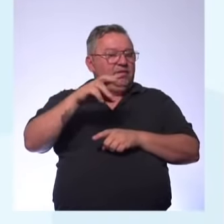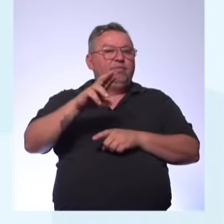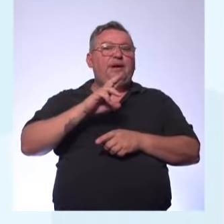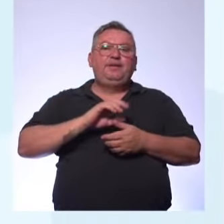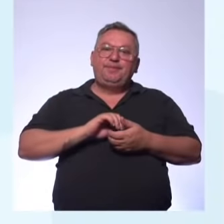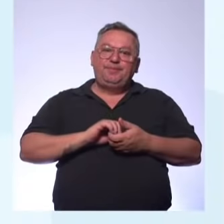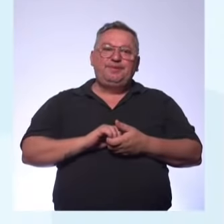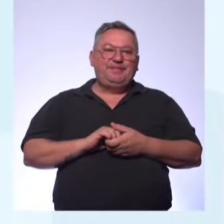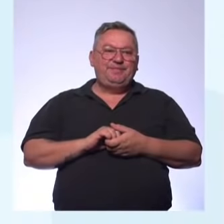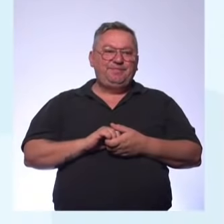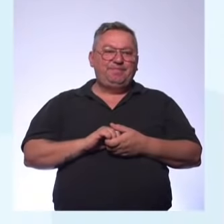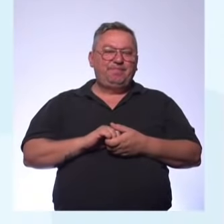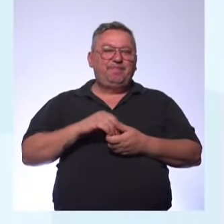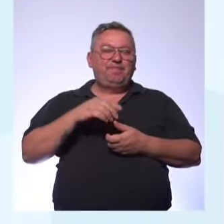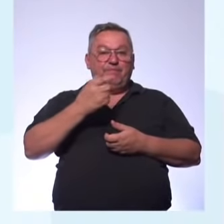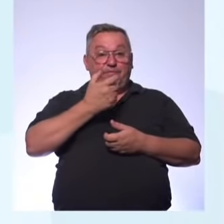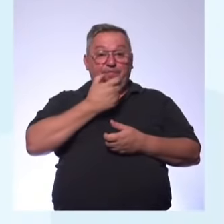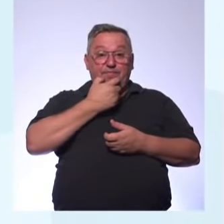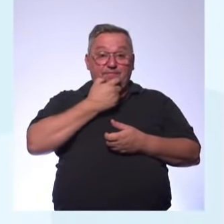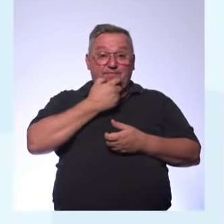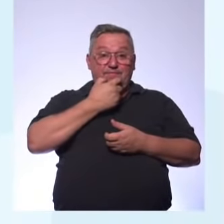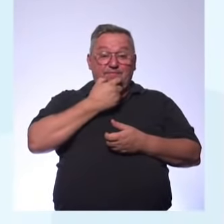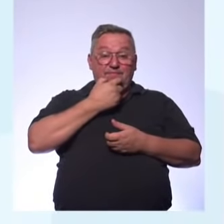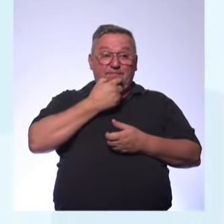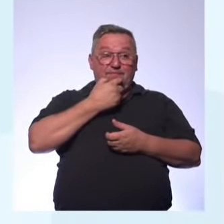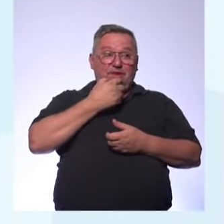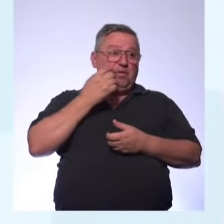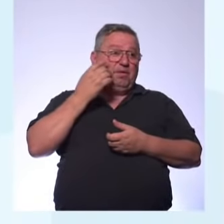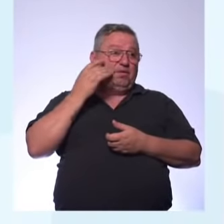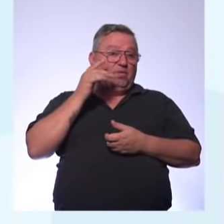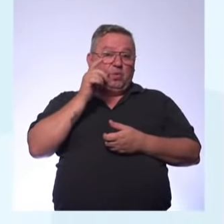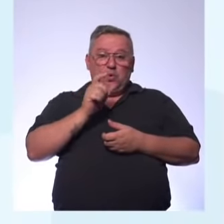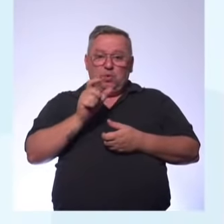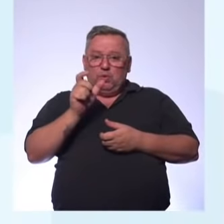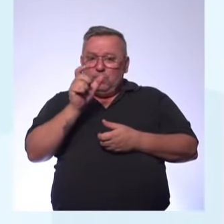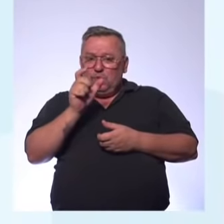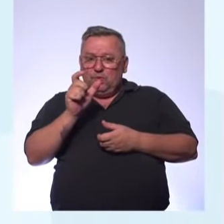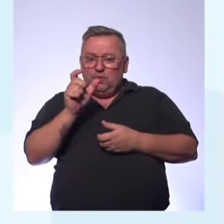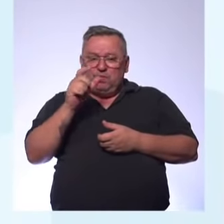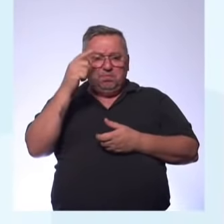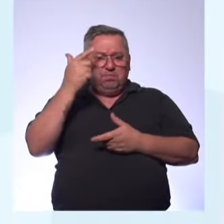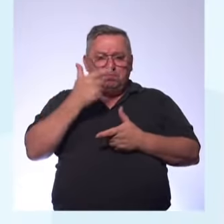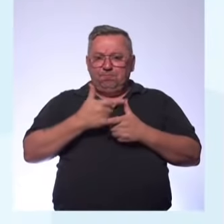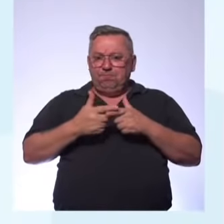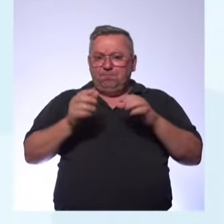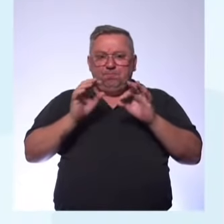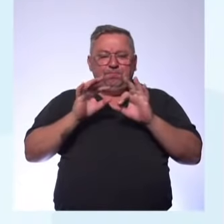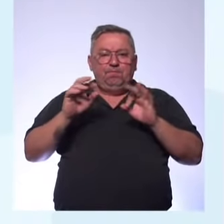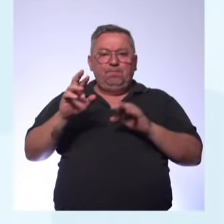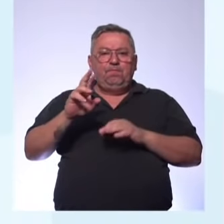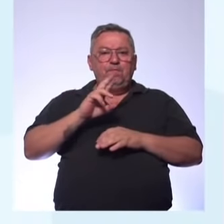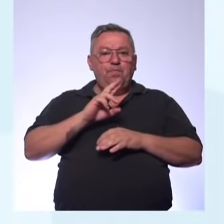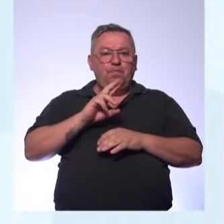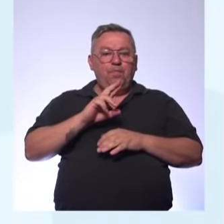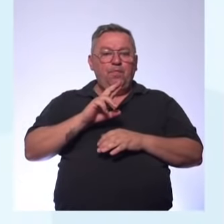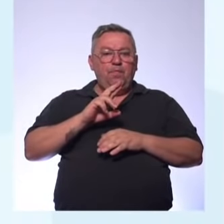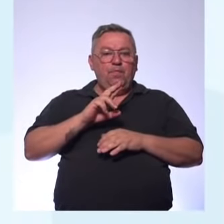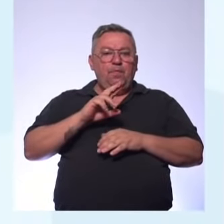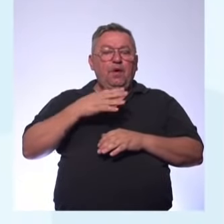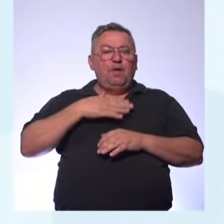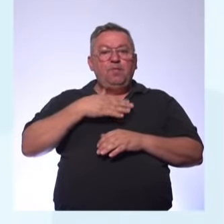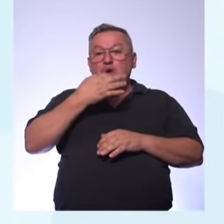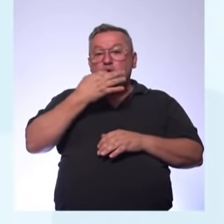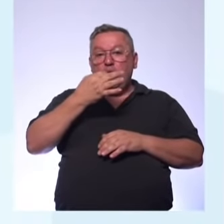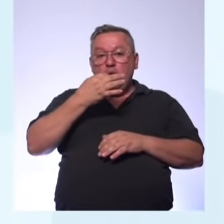1 minuto, respondo em inglês, tá? Não sei a palavra que cabe ali, não tem problema. Responda, in my opinion,